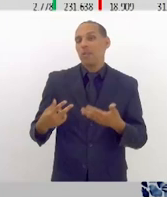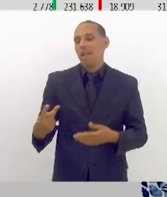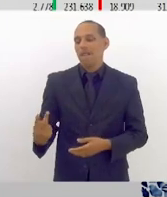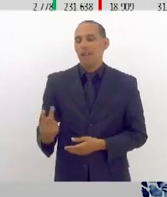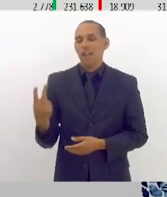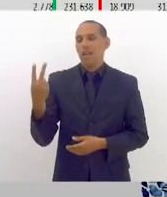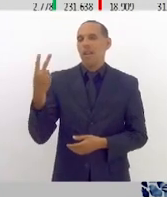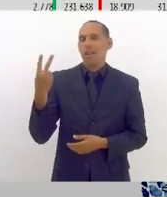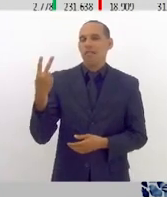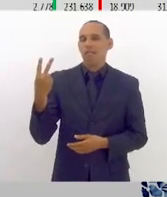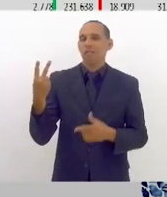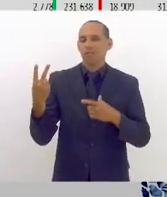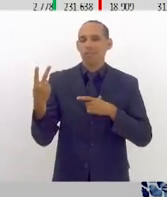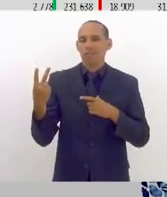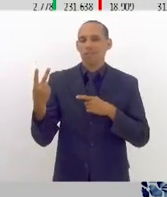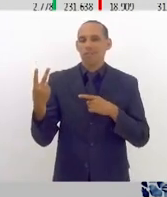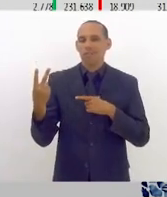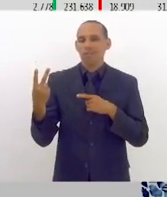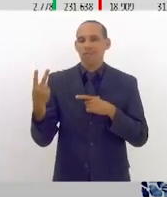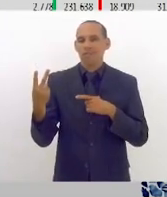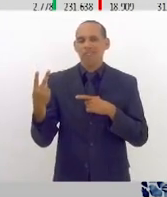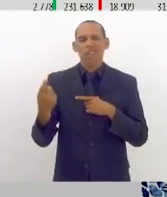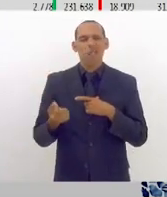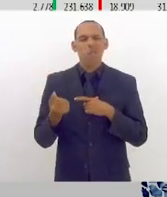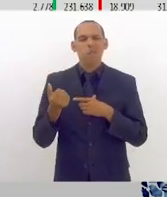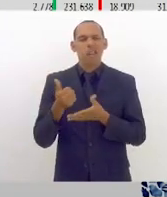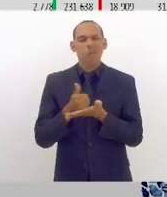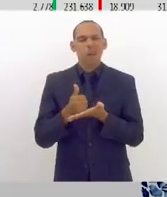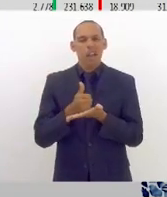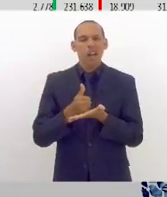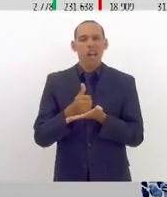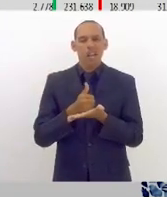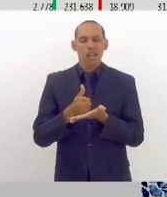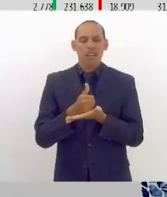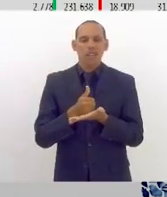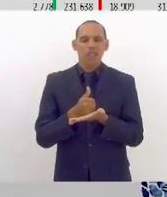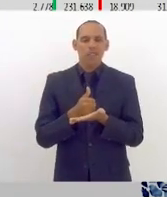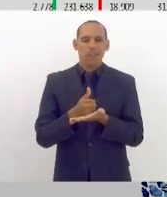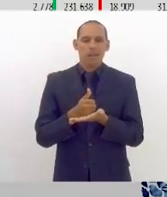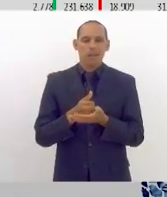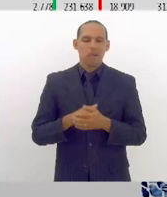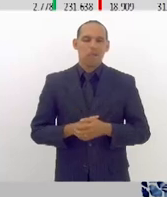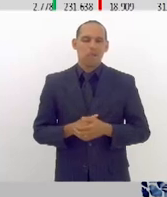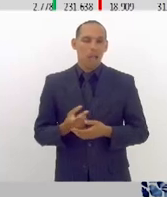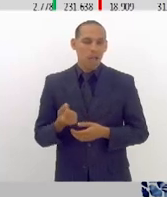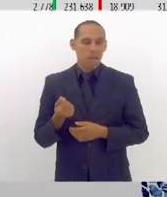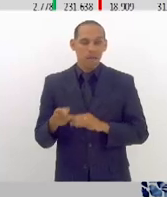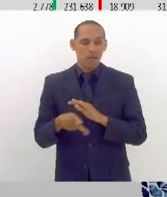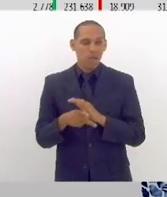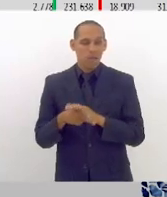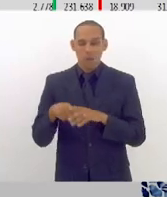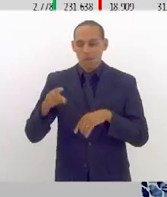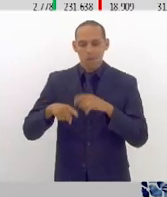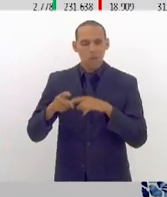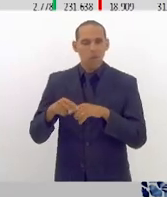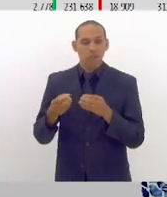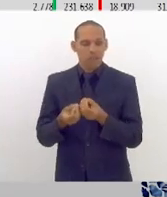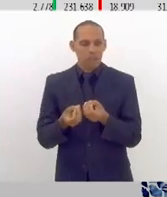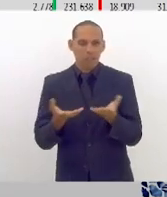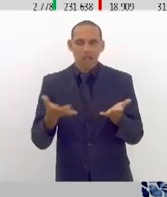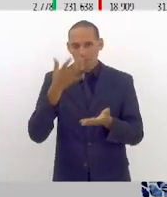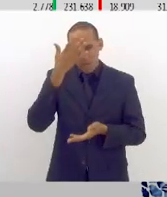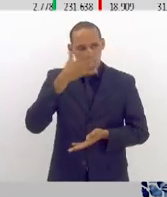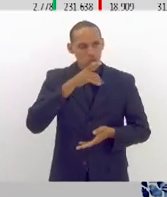que é obtido a preços básicos O valor é o preço que o produto está disponível para o consumidor